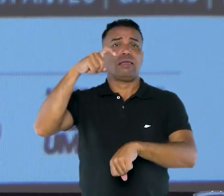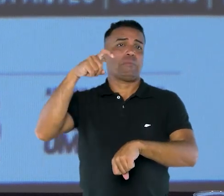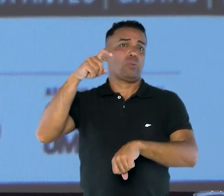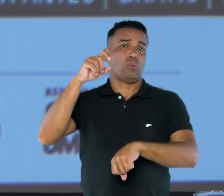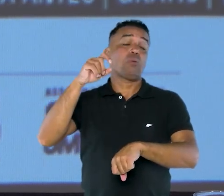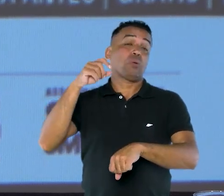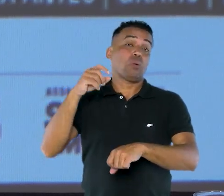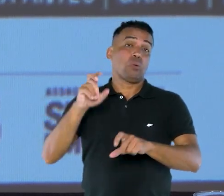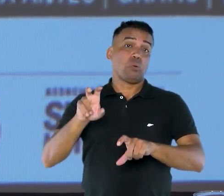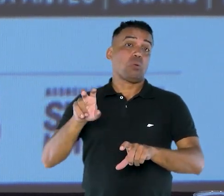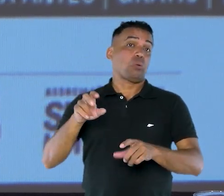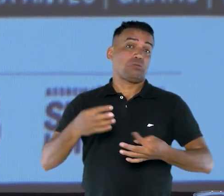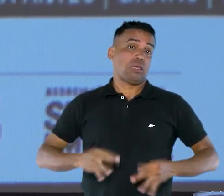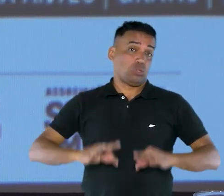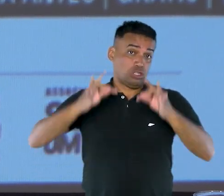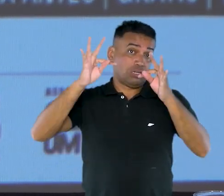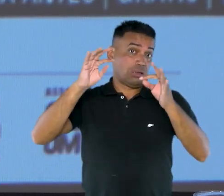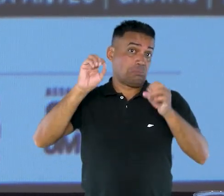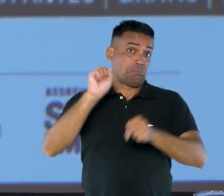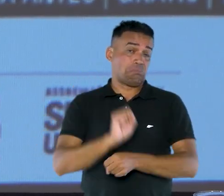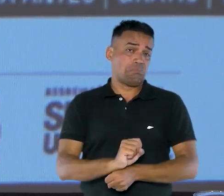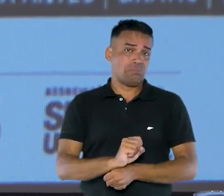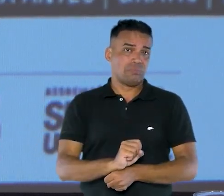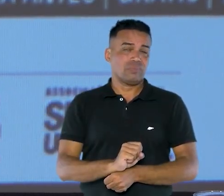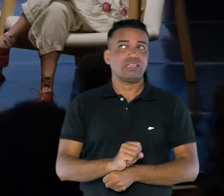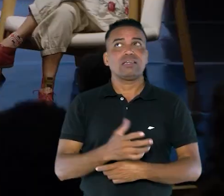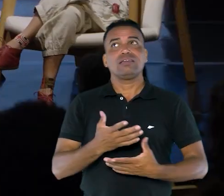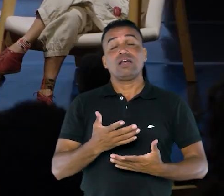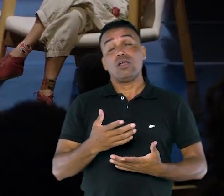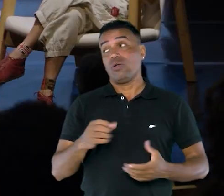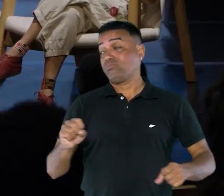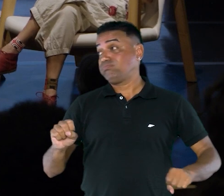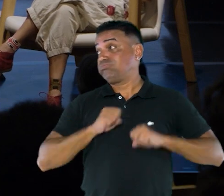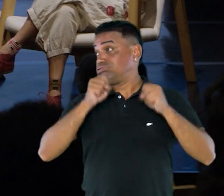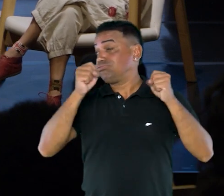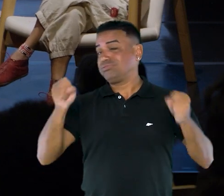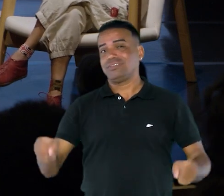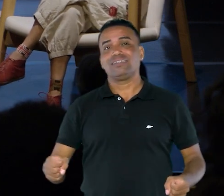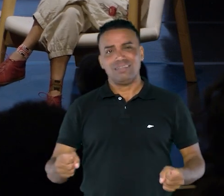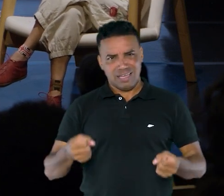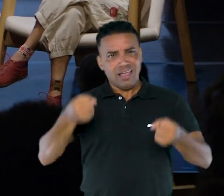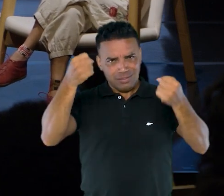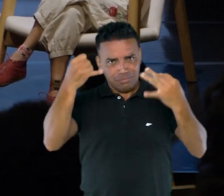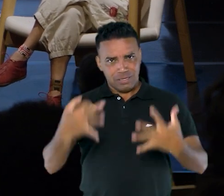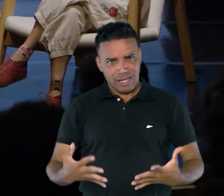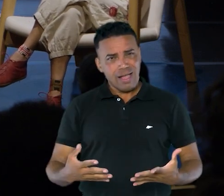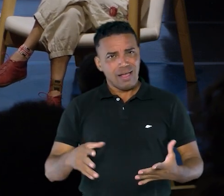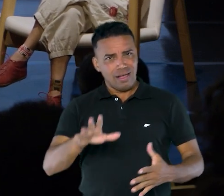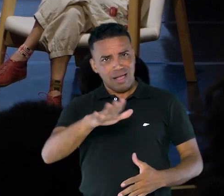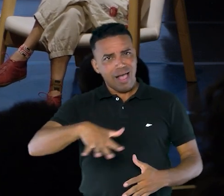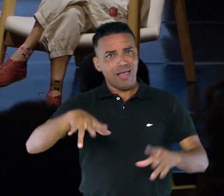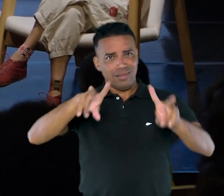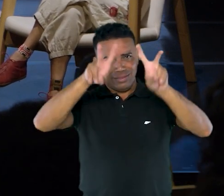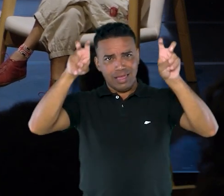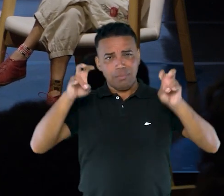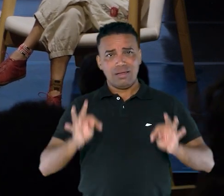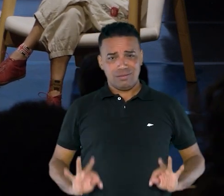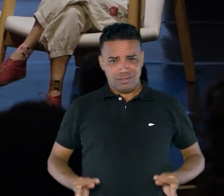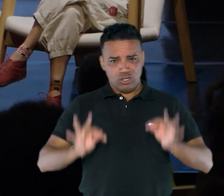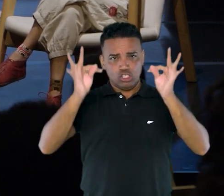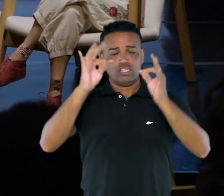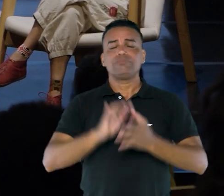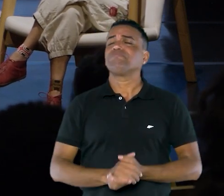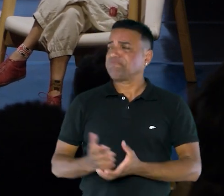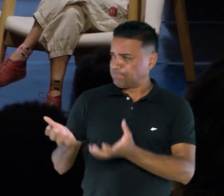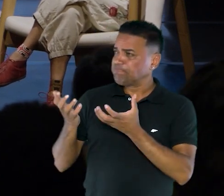nessa criação? Mas, enfim, só porque isso me deixa muito puta. Você quer comentar um pouco de tecnologia? Quero. Eu